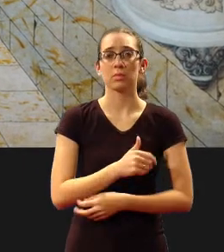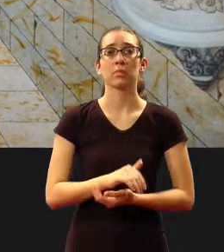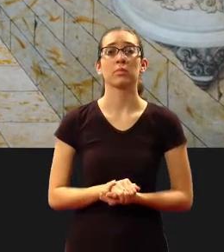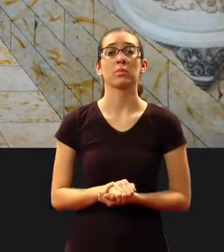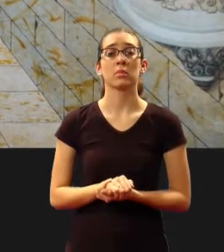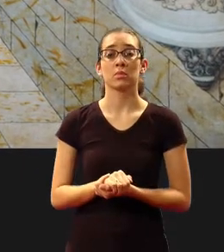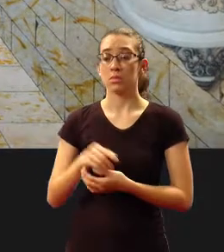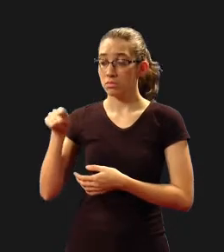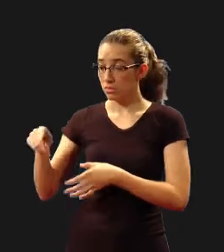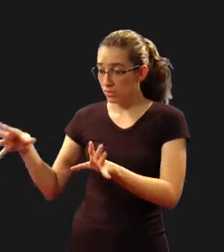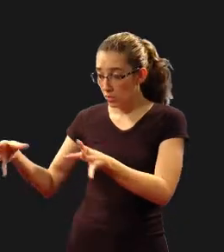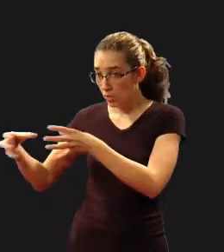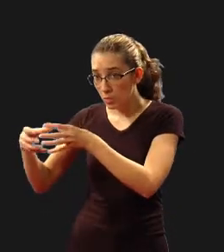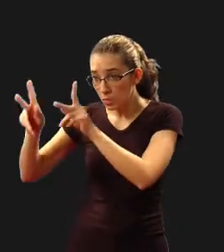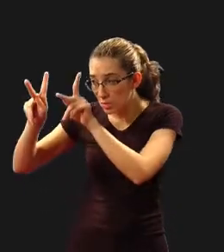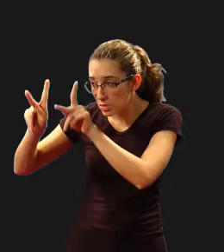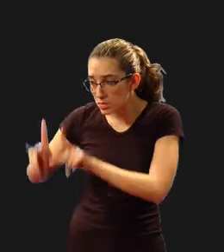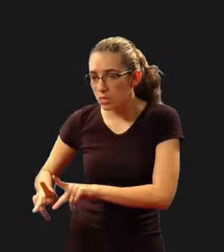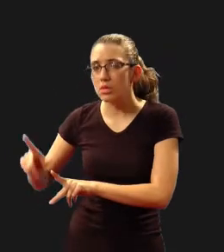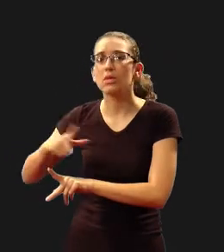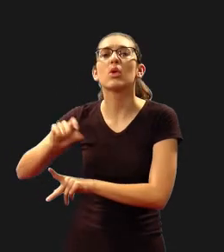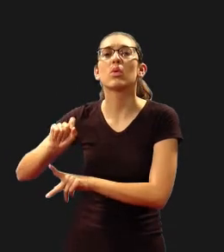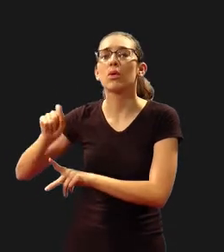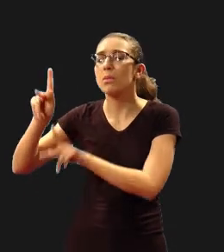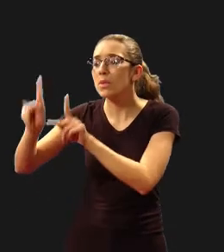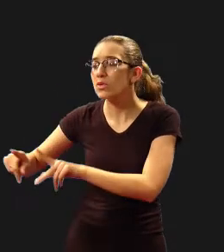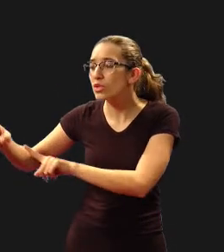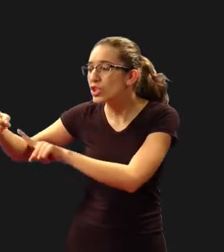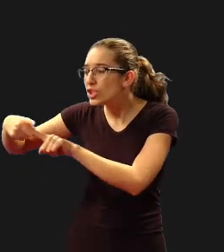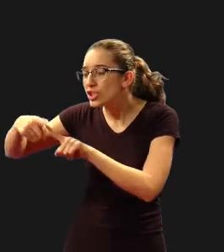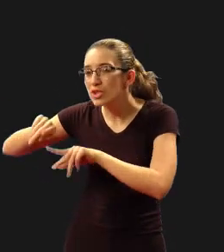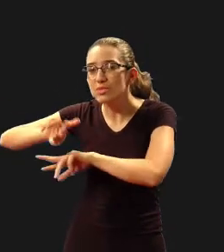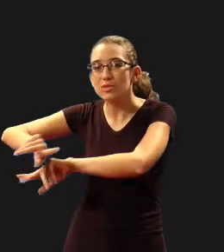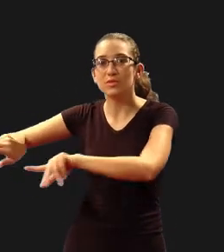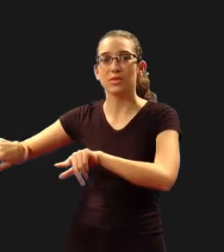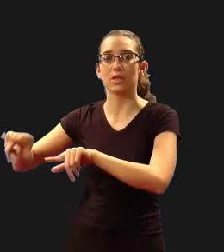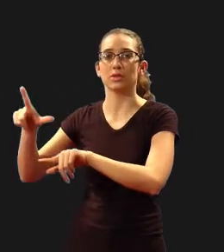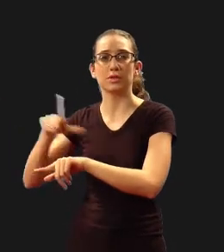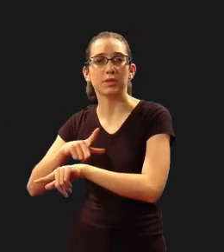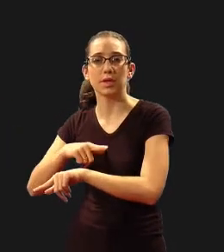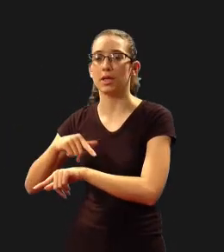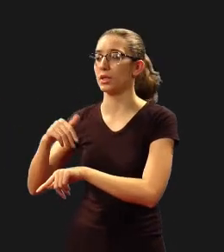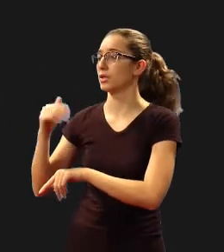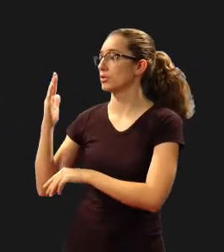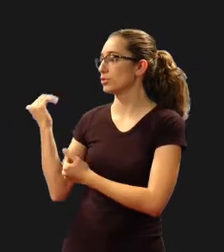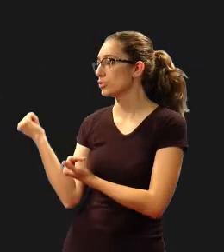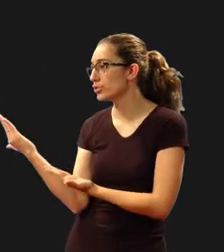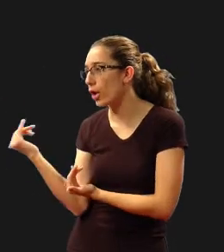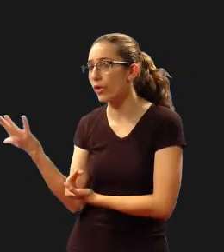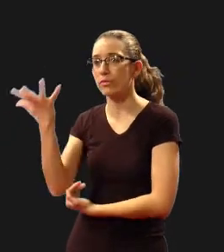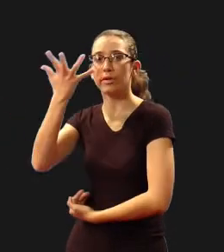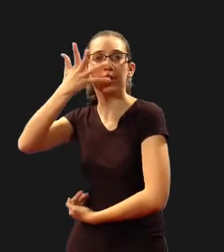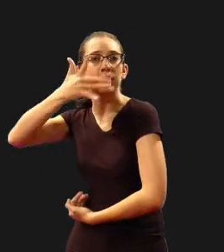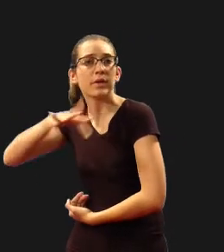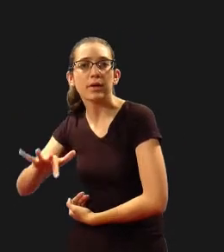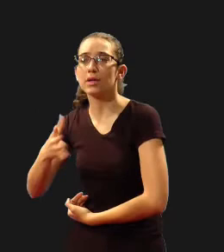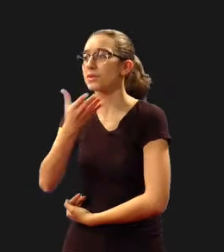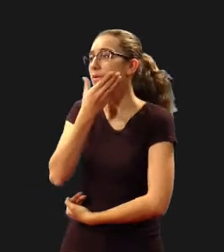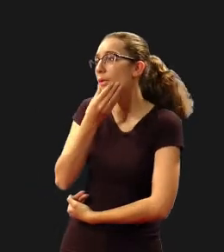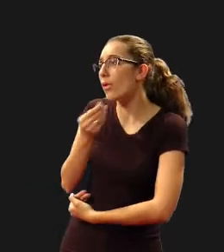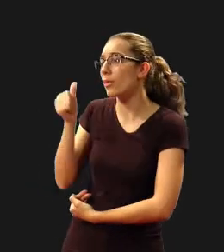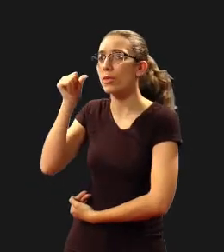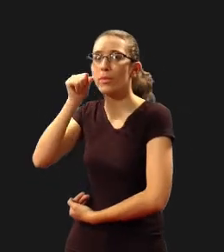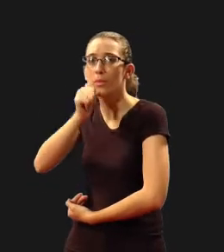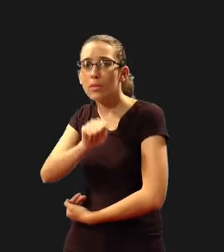do Evangelho. E essa comunidade, ela traz pessoas de todas as faixas etárias, traz homens,